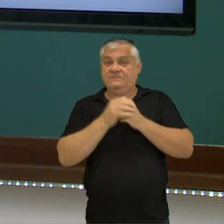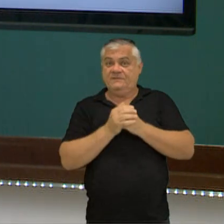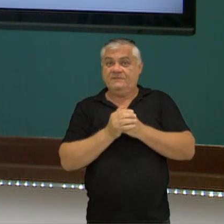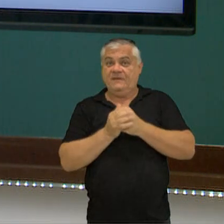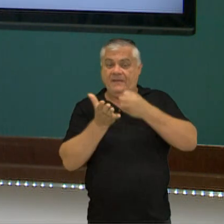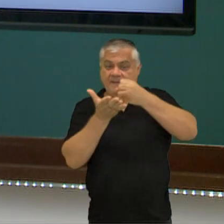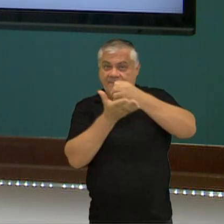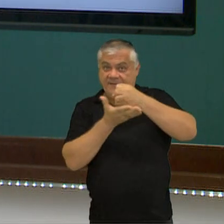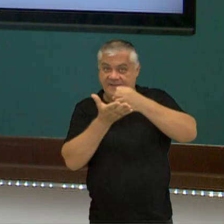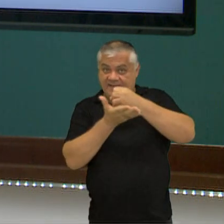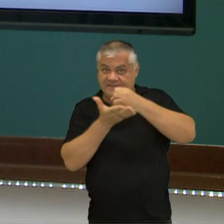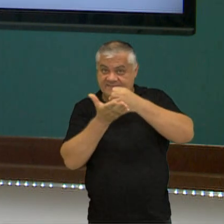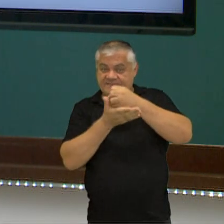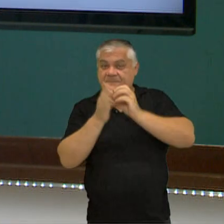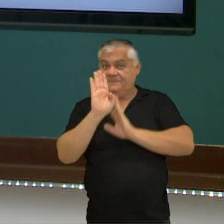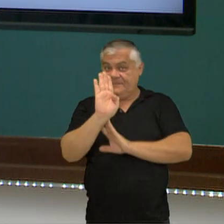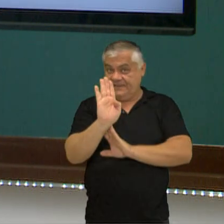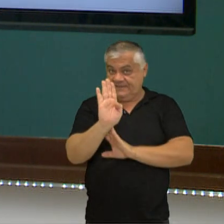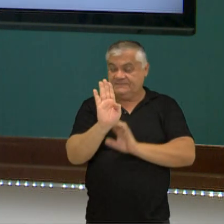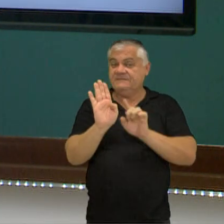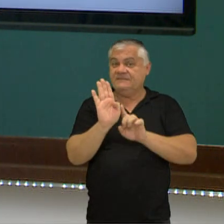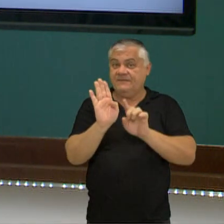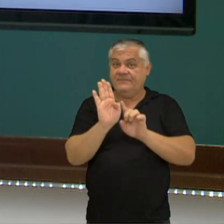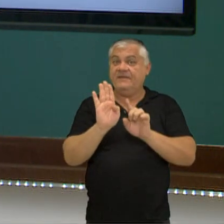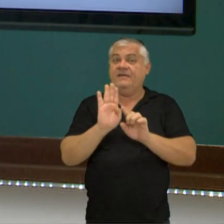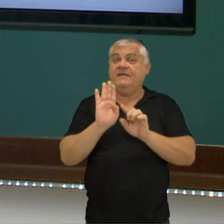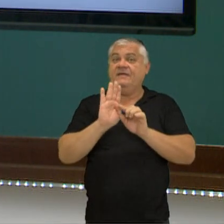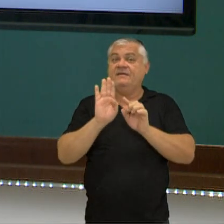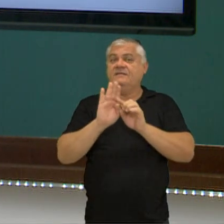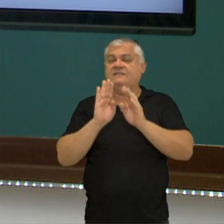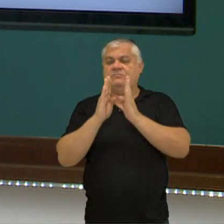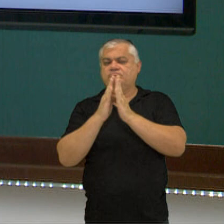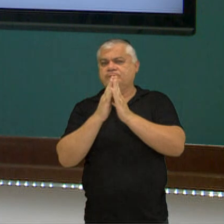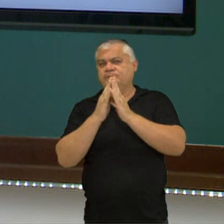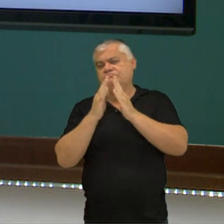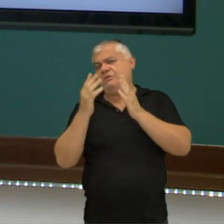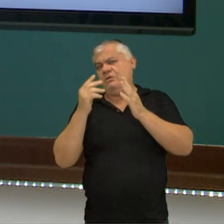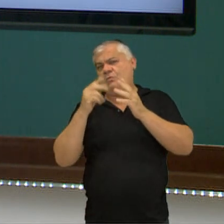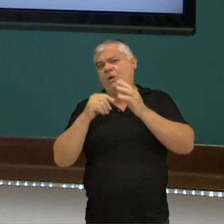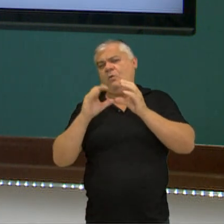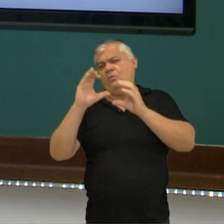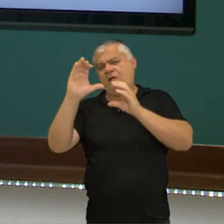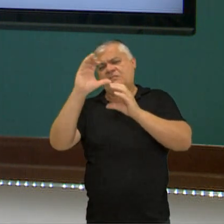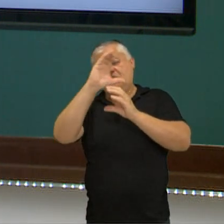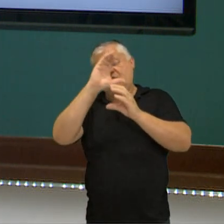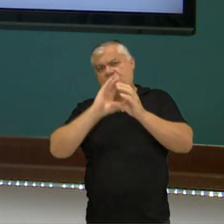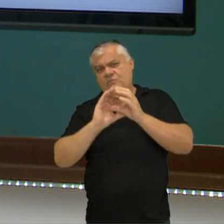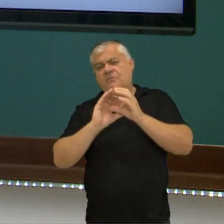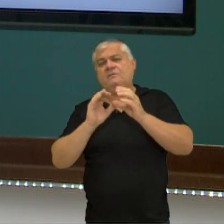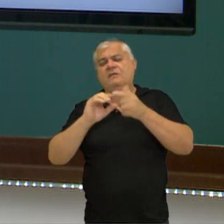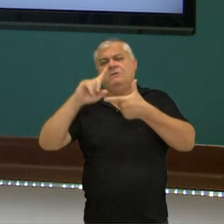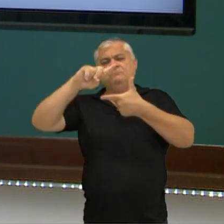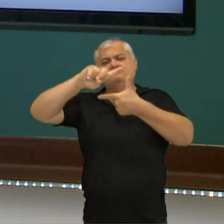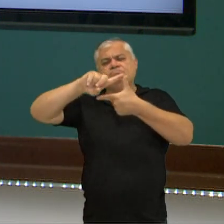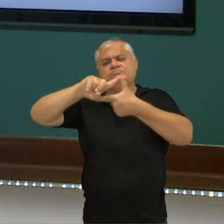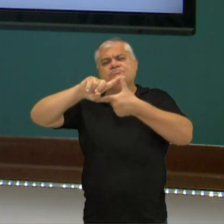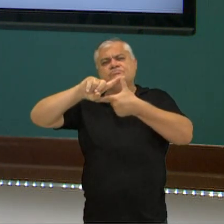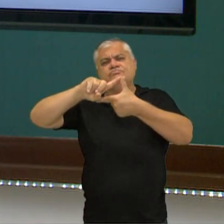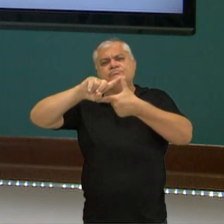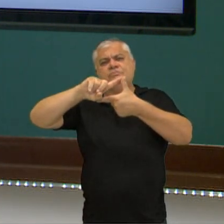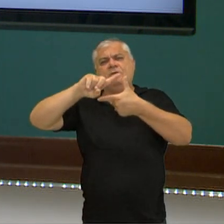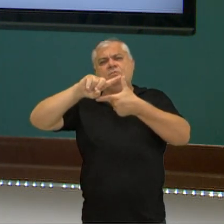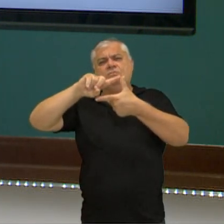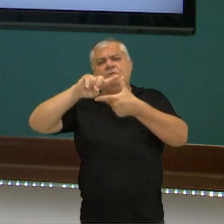uma base, no caso a base e o outro lado, né, que seriam os catetos, e a hipotenusa. E daí a gente tem lá